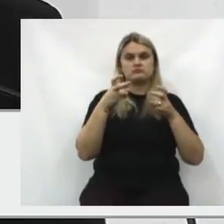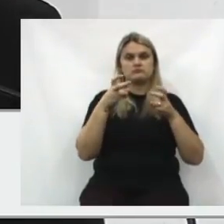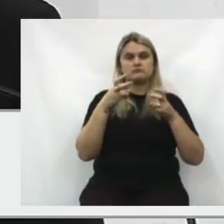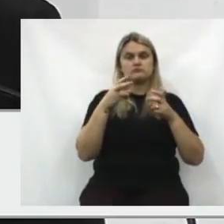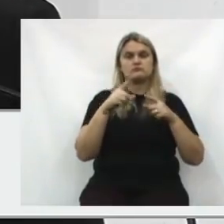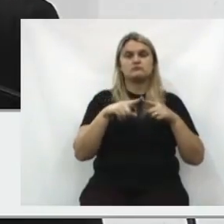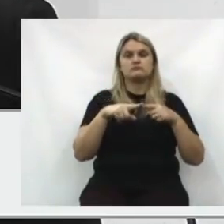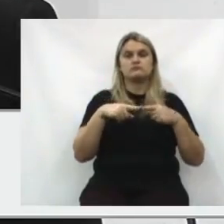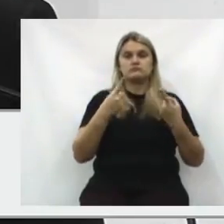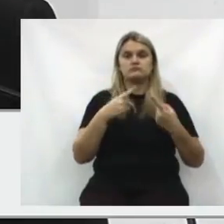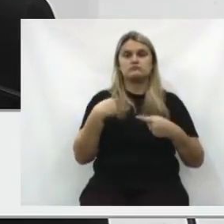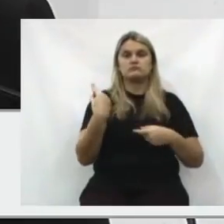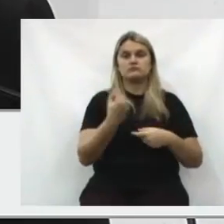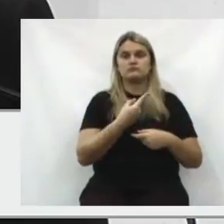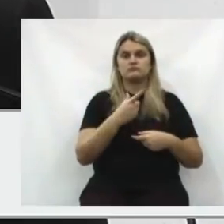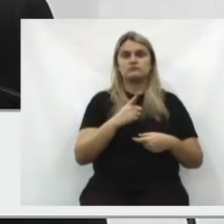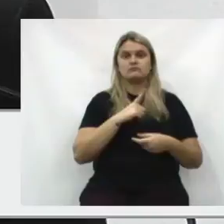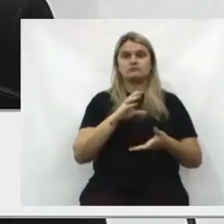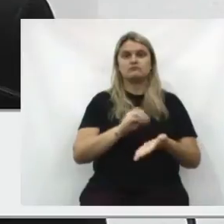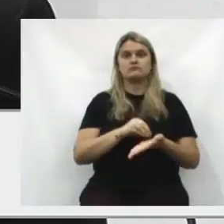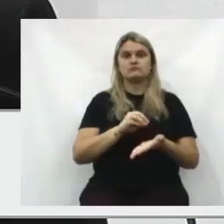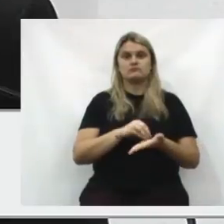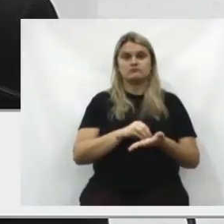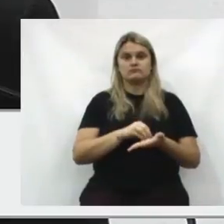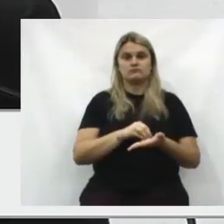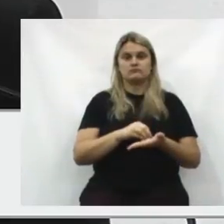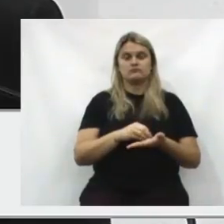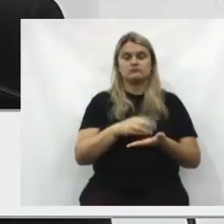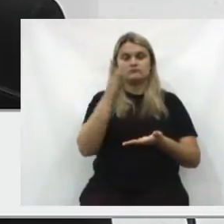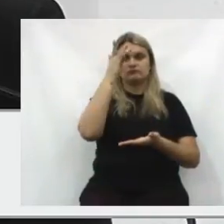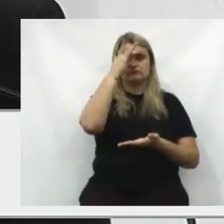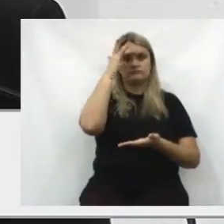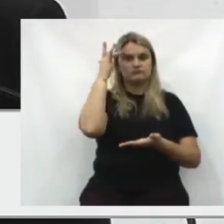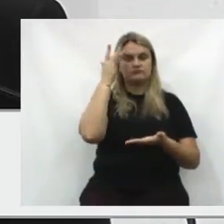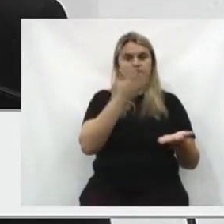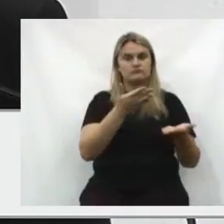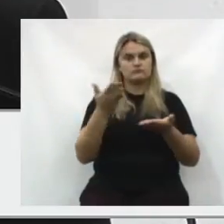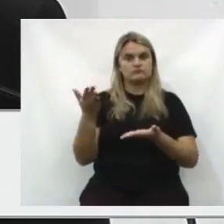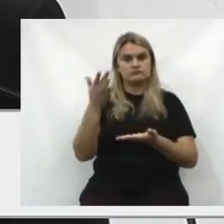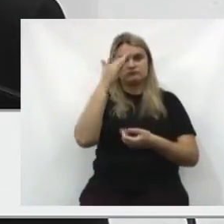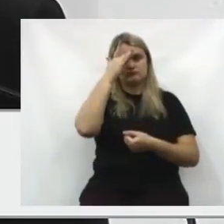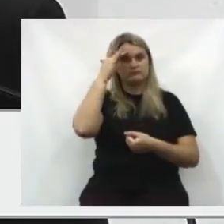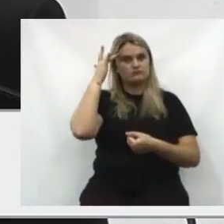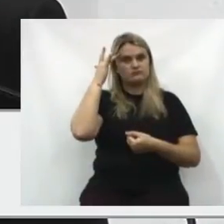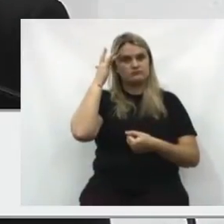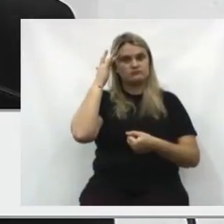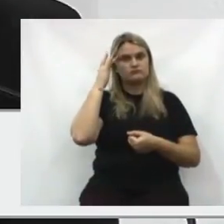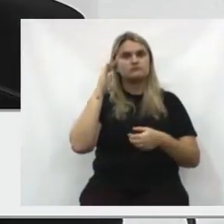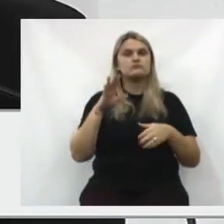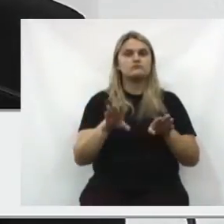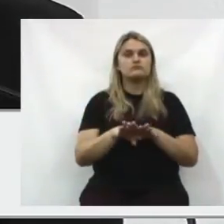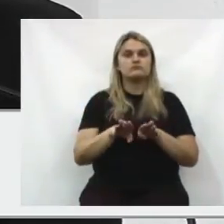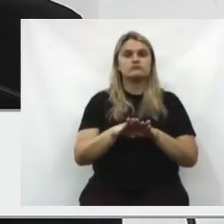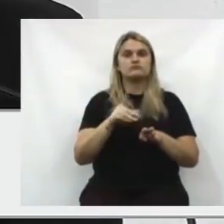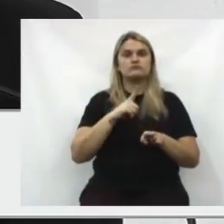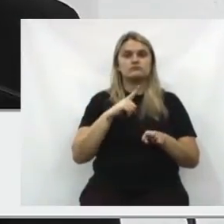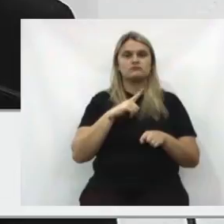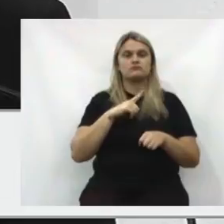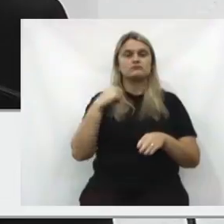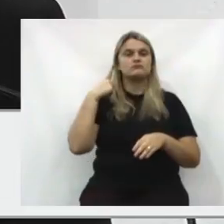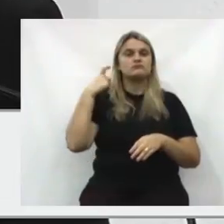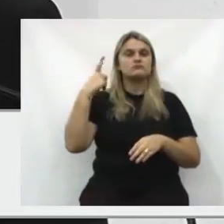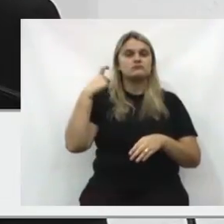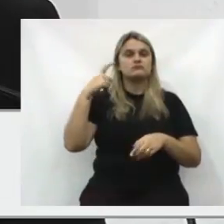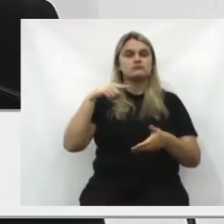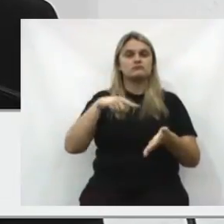vocês observaram ali embaixo, mas nós estamos com uma pendência neste quesito. Inclusive, tivemos que colocar